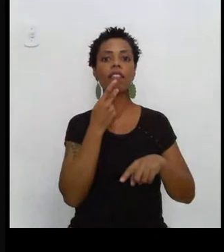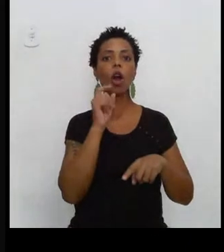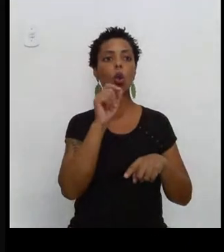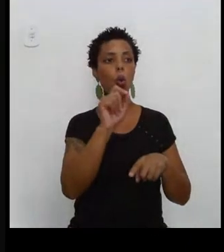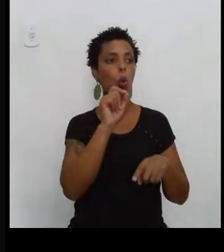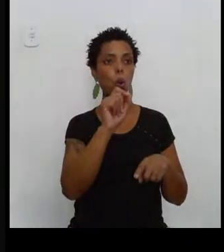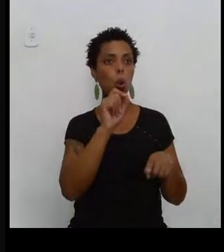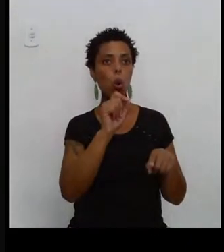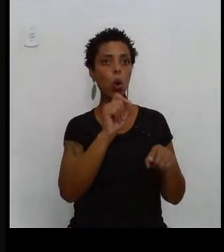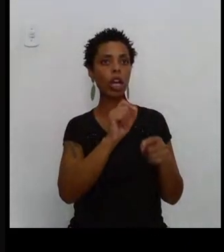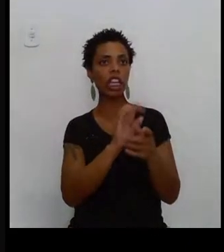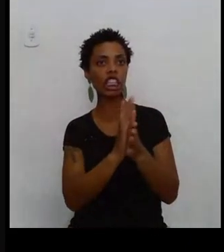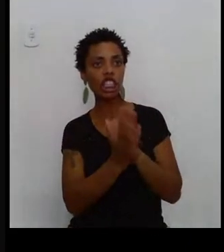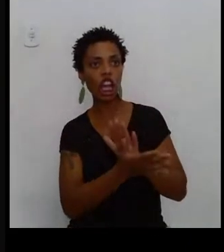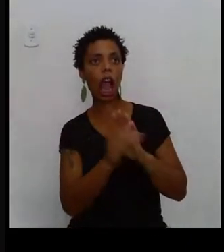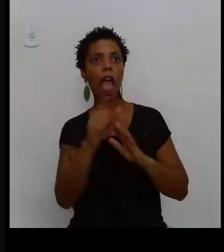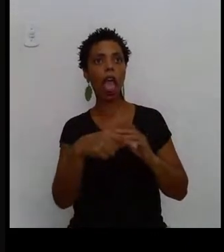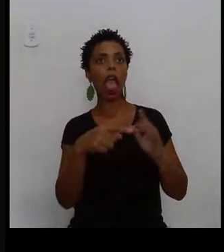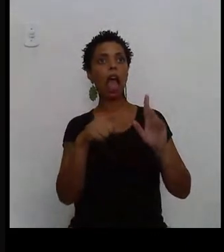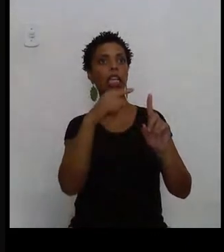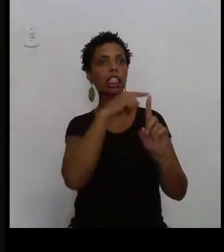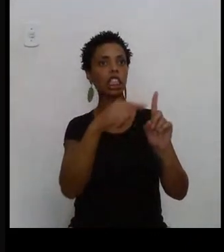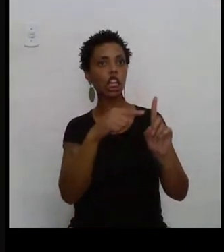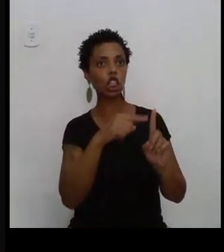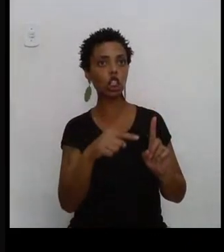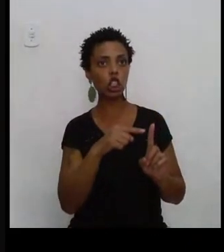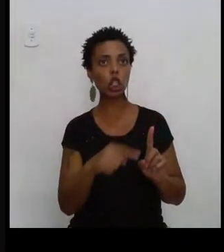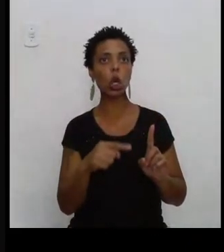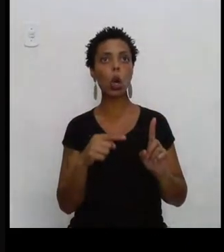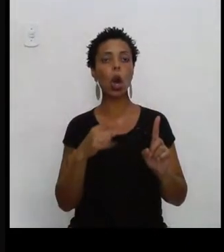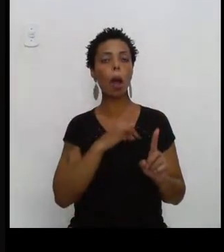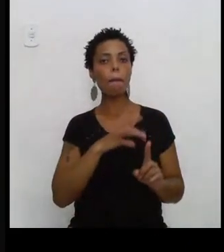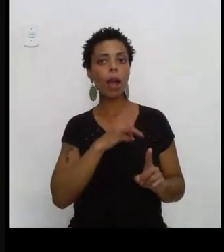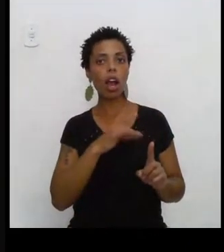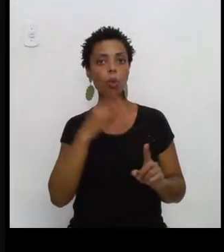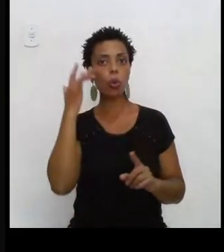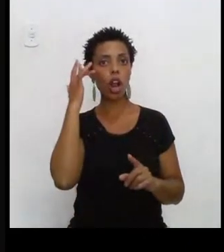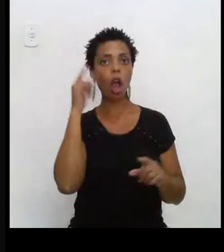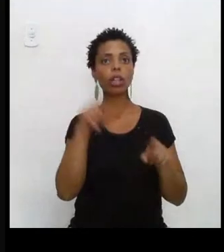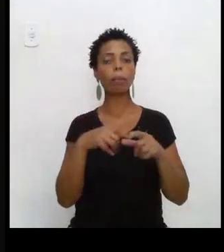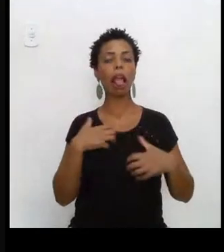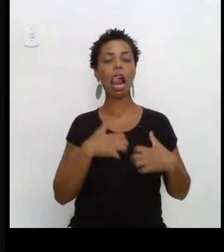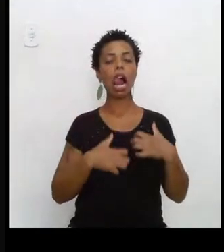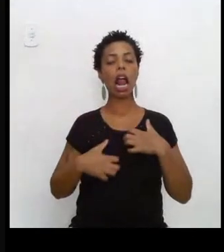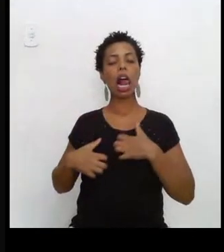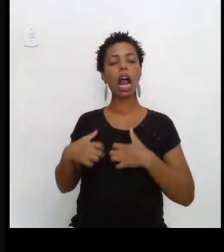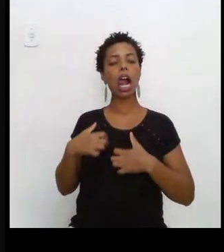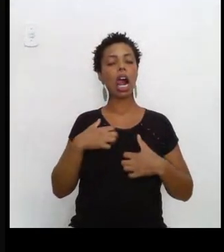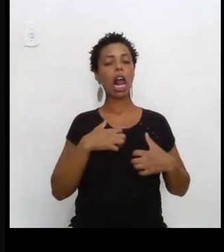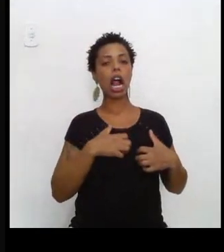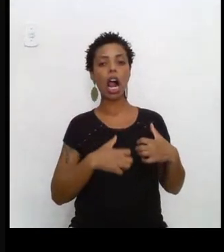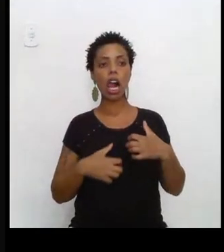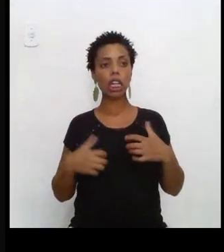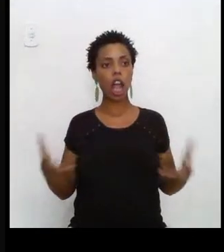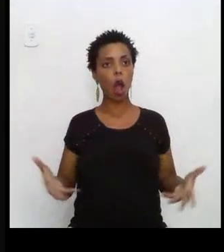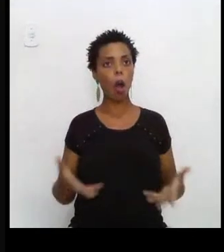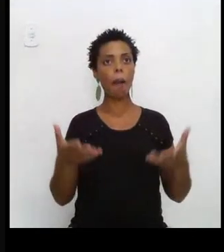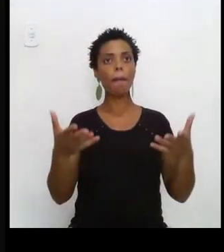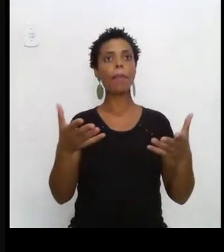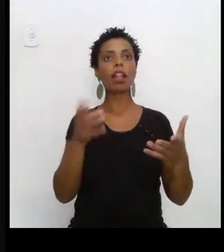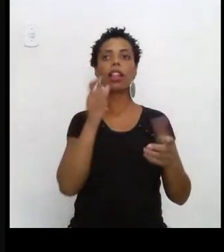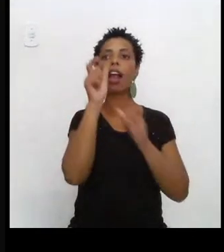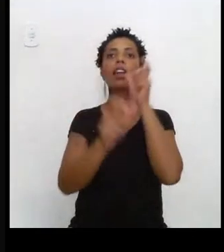angustiado tem postal raro apresentações visitar sexo é uma coisa disputar e experimentado uma